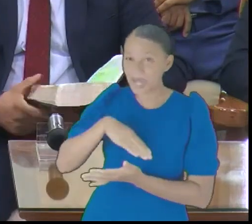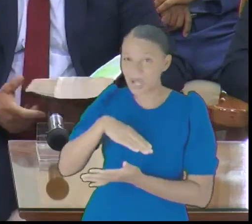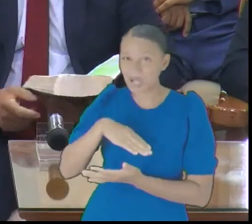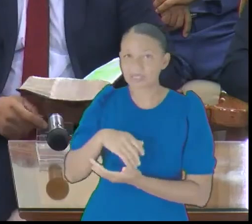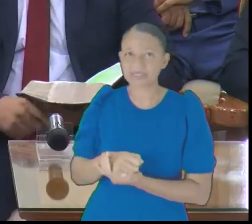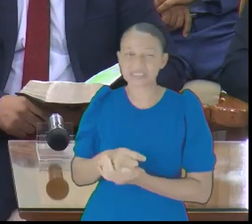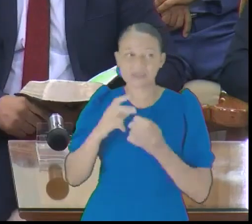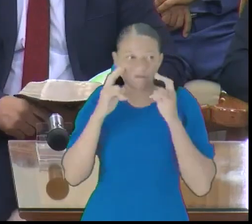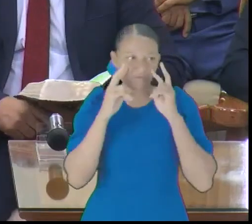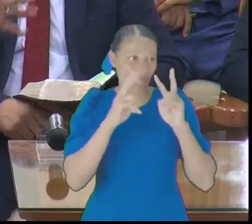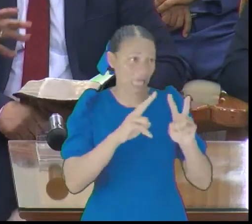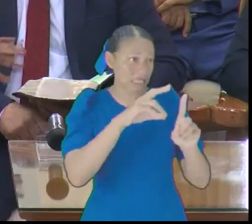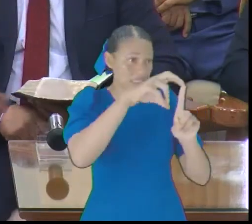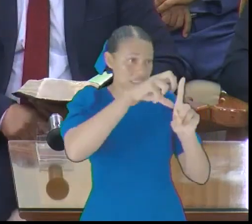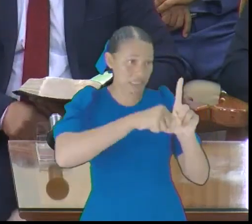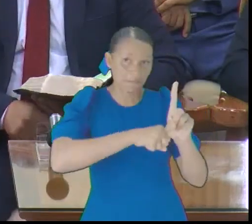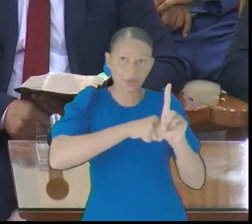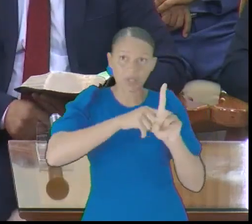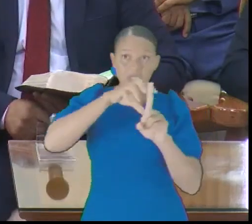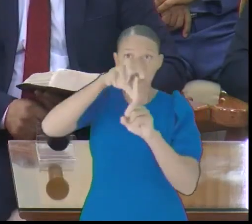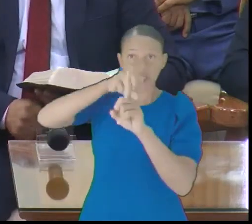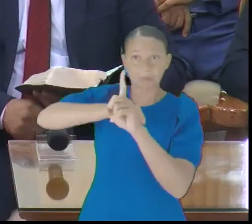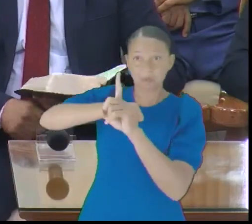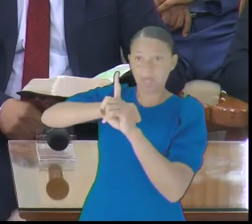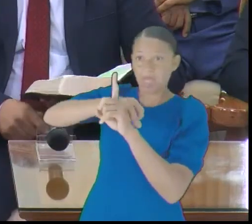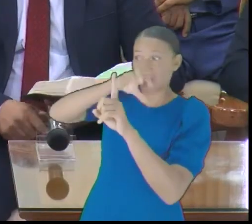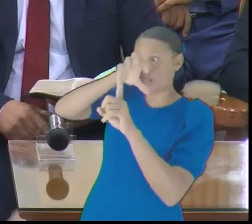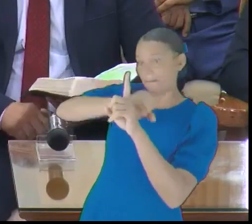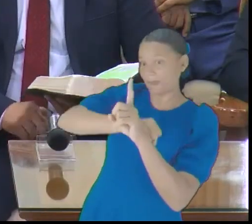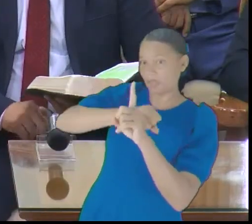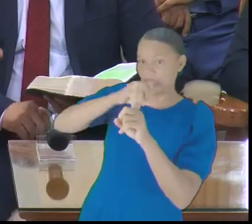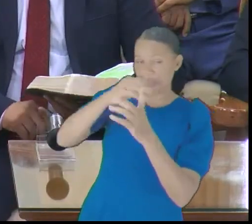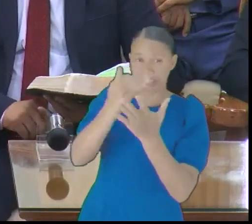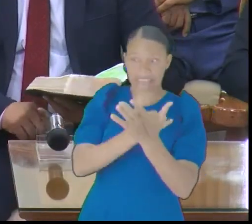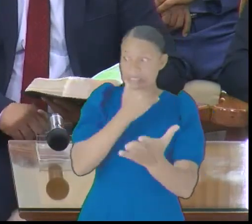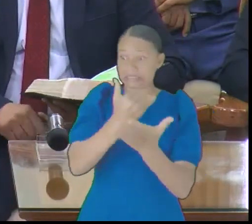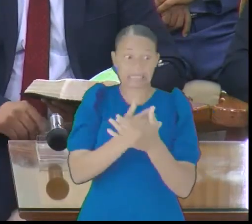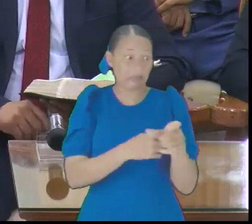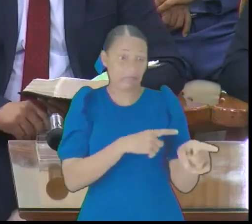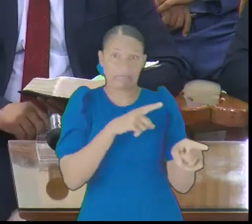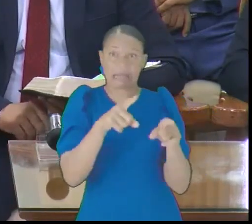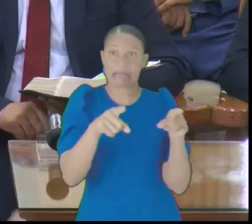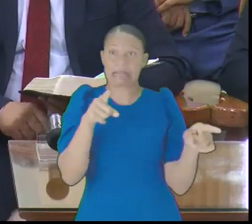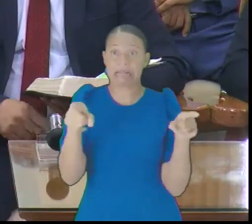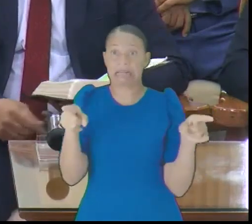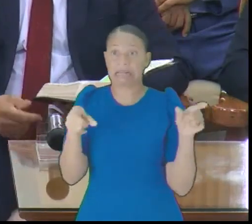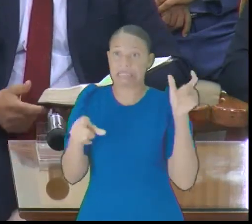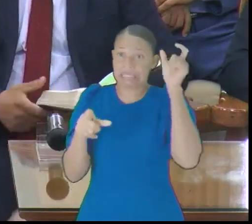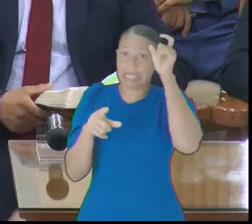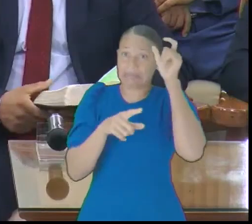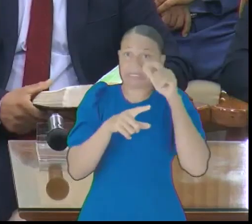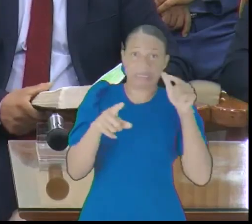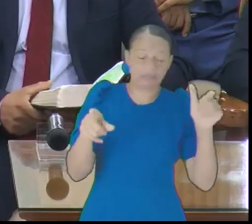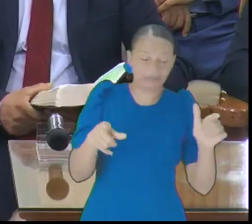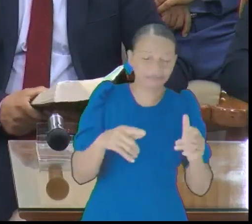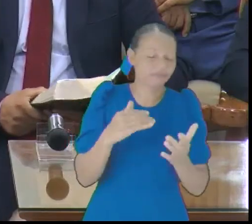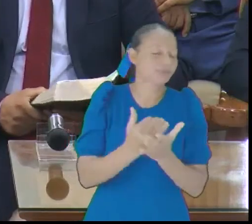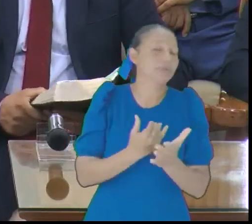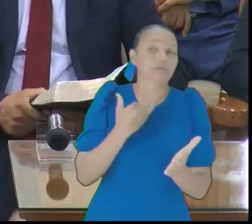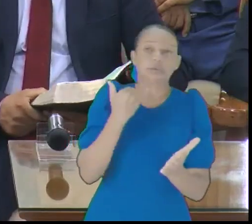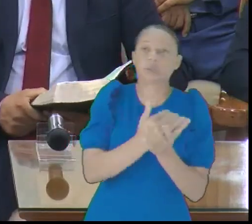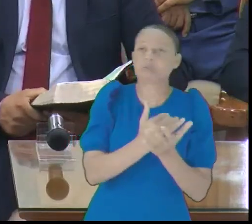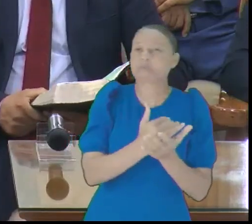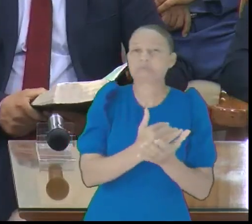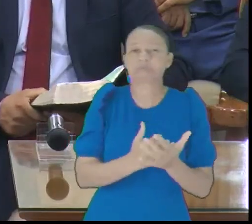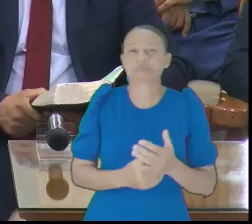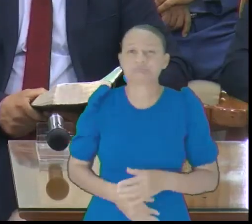vê demônios em tudo quanto é canto e até exageram. O outro extremo